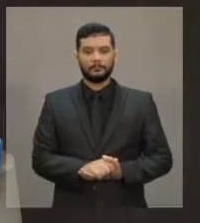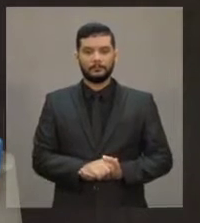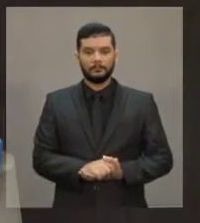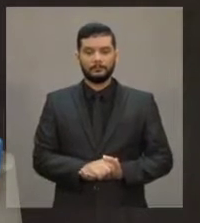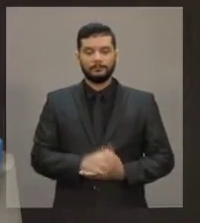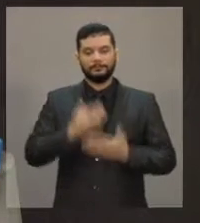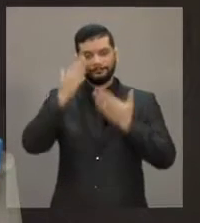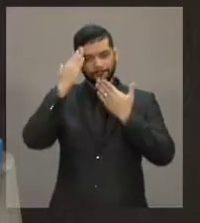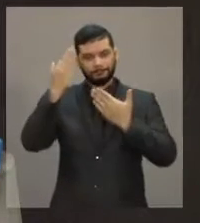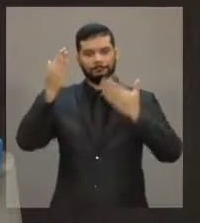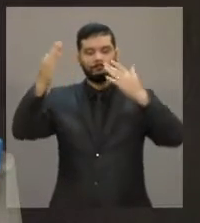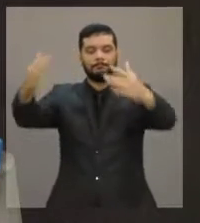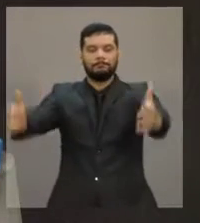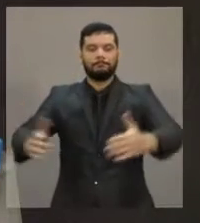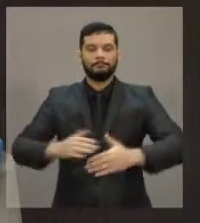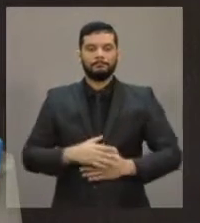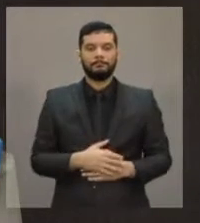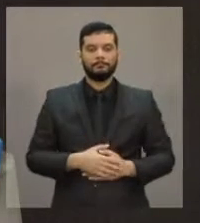Obrigado.